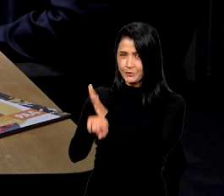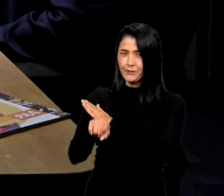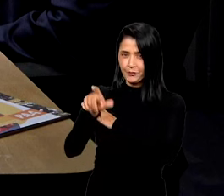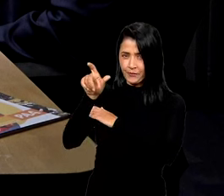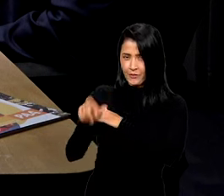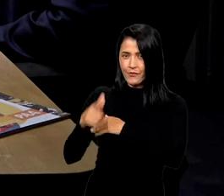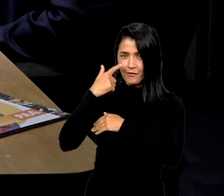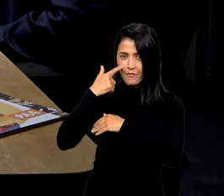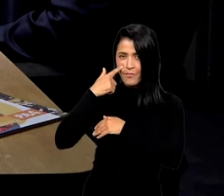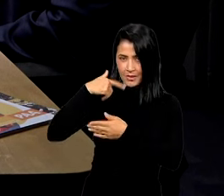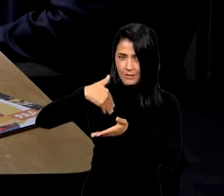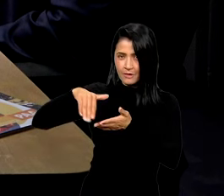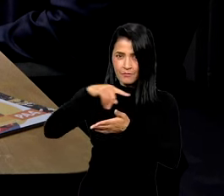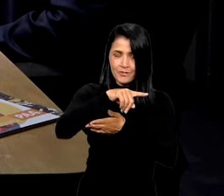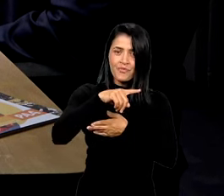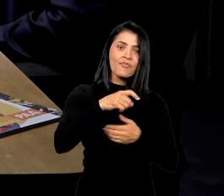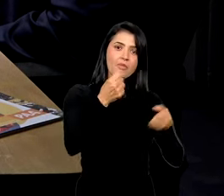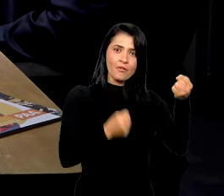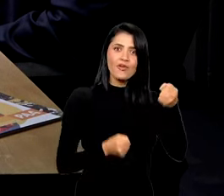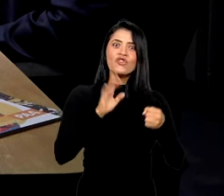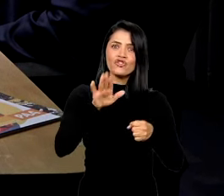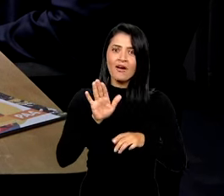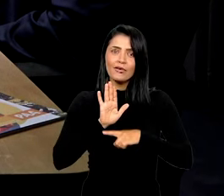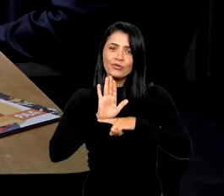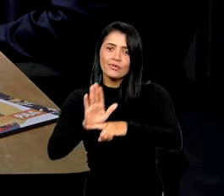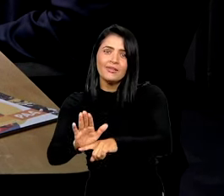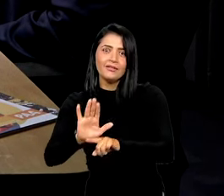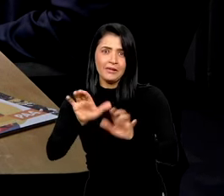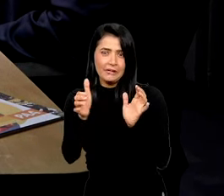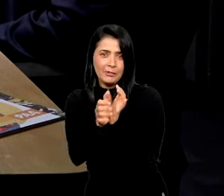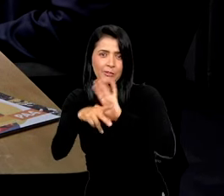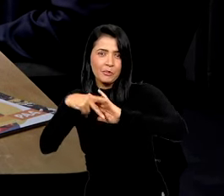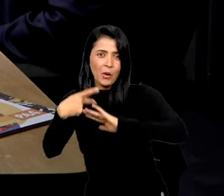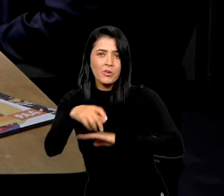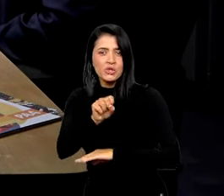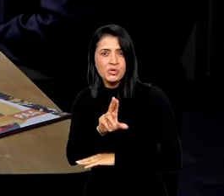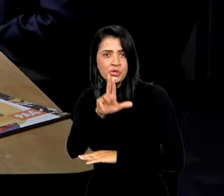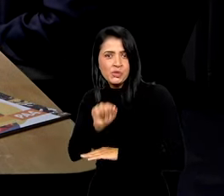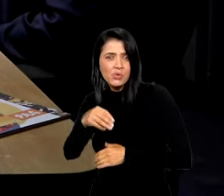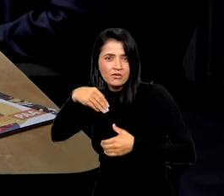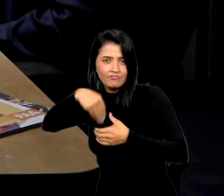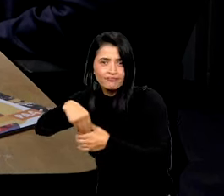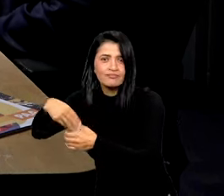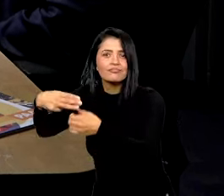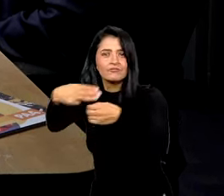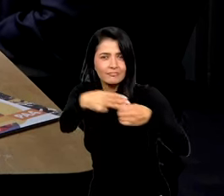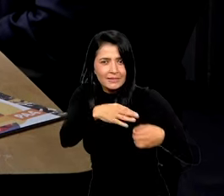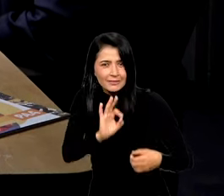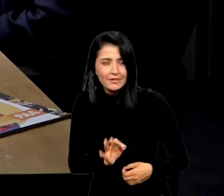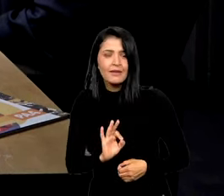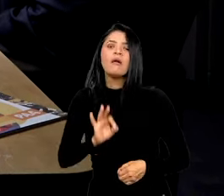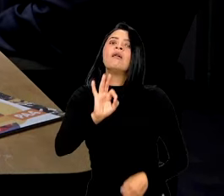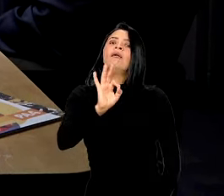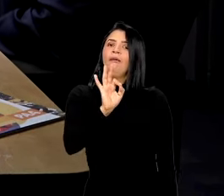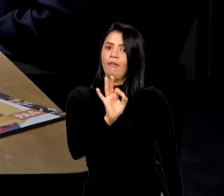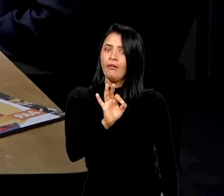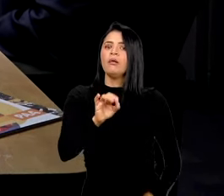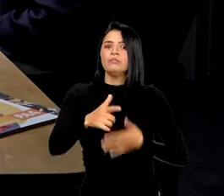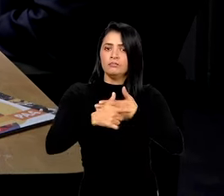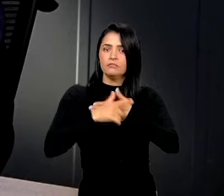Secretário, as vans já estão ajudando as equipes do SUAS nos municípios, não é isso? Exatamente. Elas têm um importante